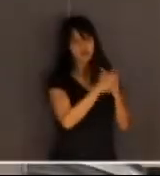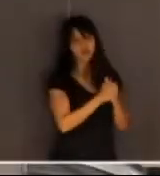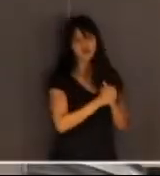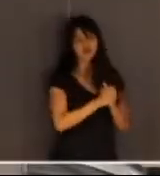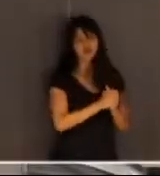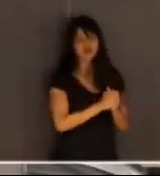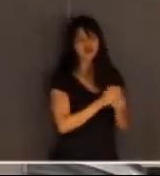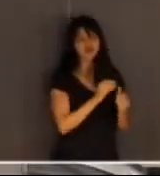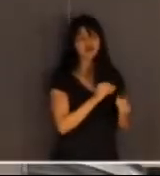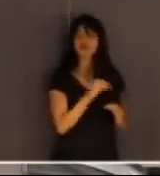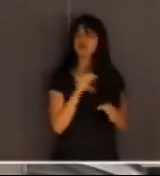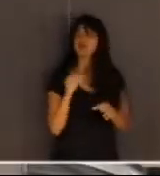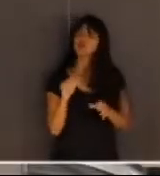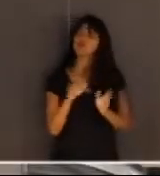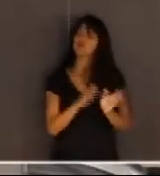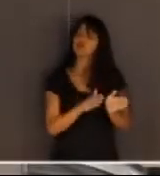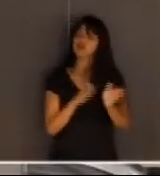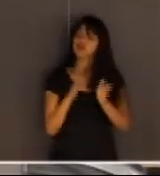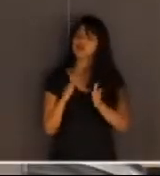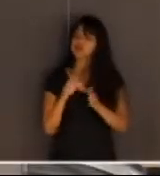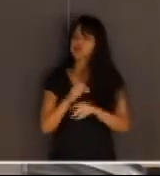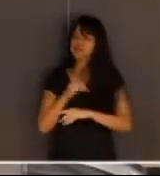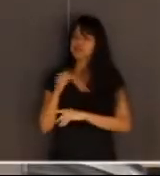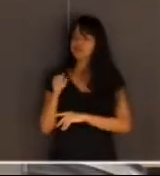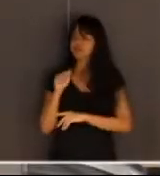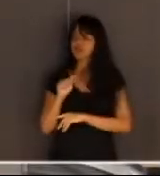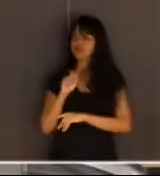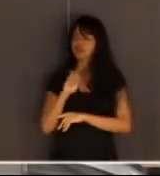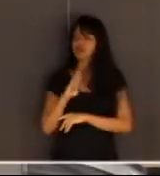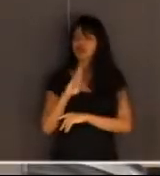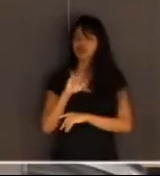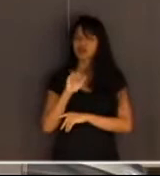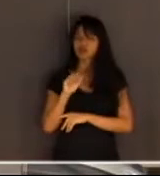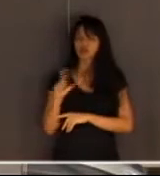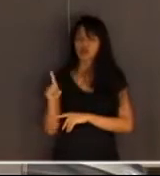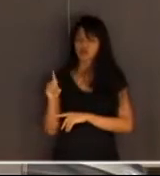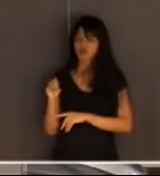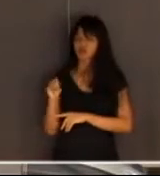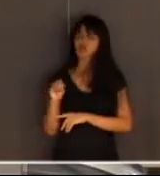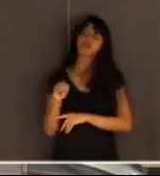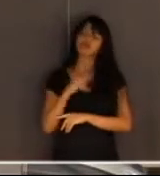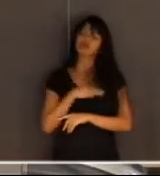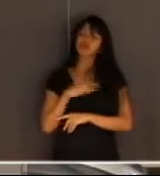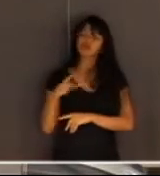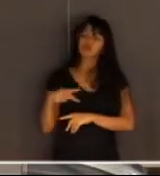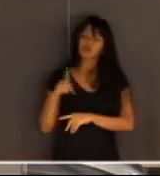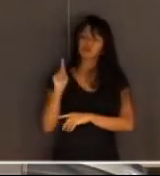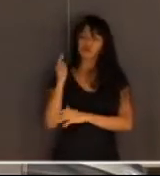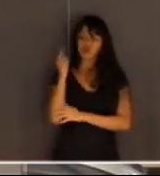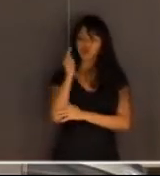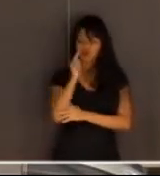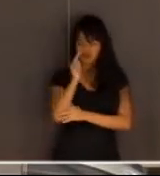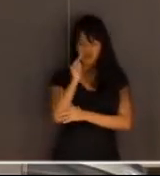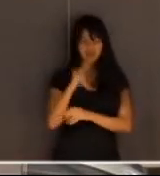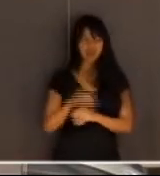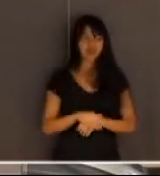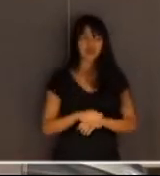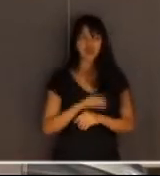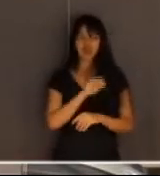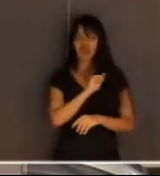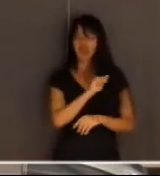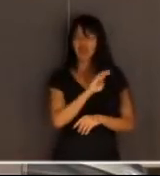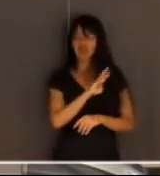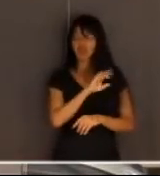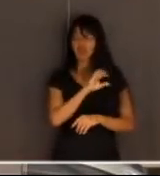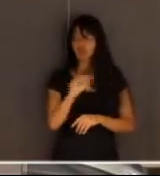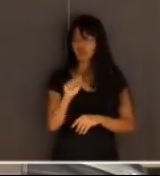Passamos aí, sem mais delongas, ao doutor Abrão Amici Neto, do Ministério Público do Estado de Goiás. Doutor Abrão traz a nós